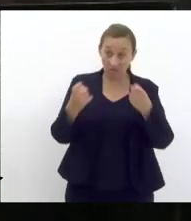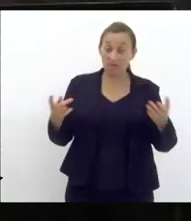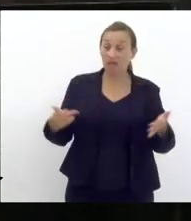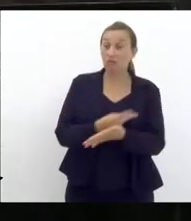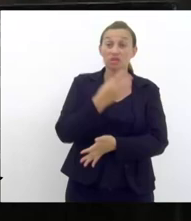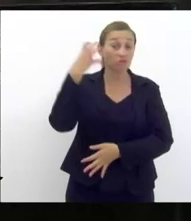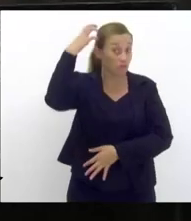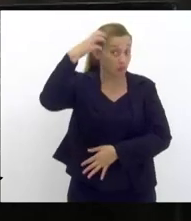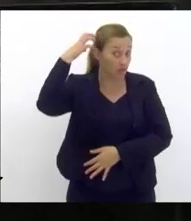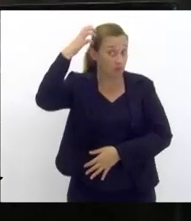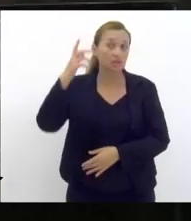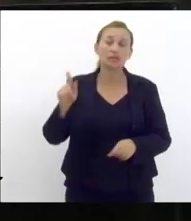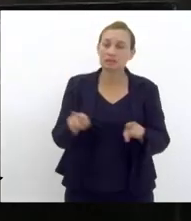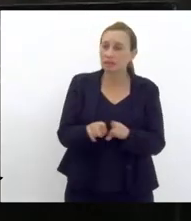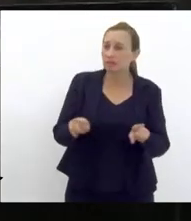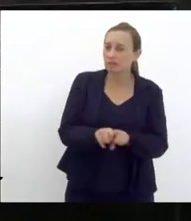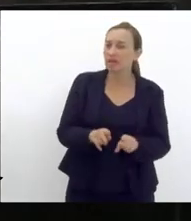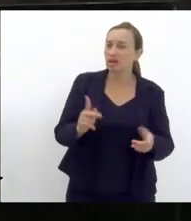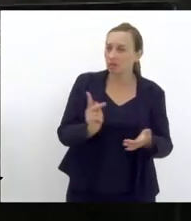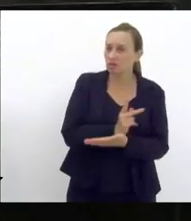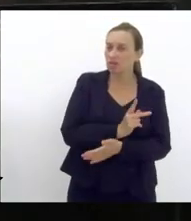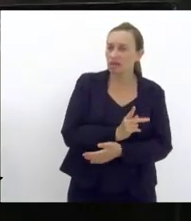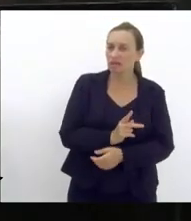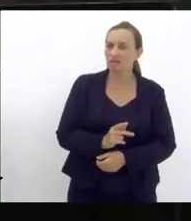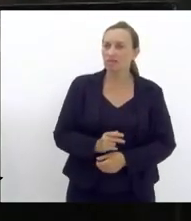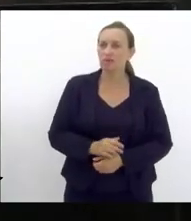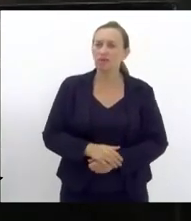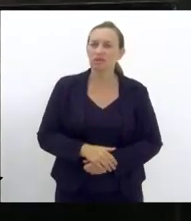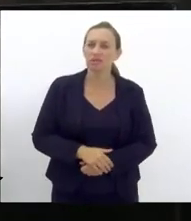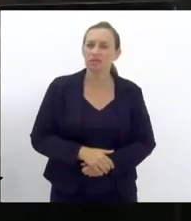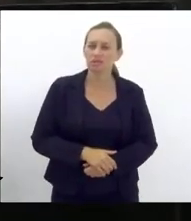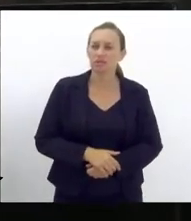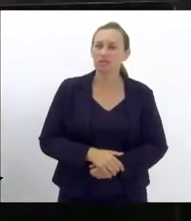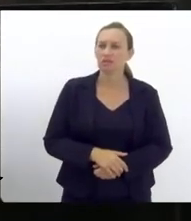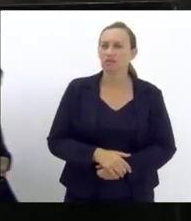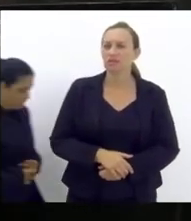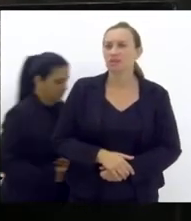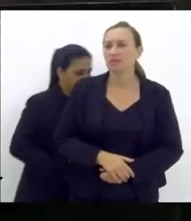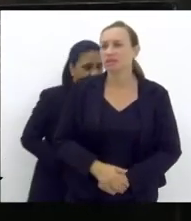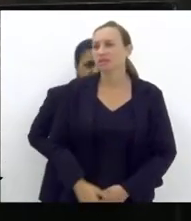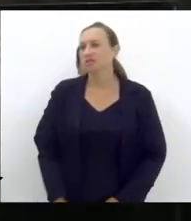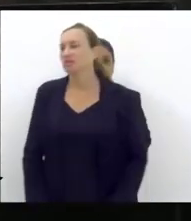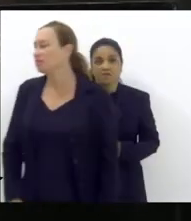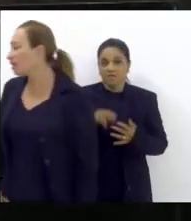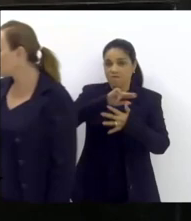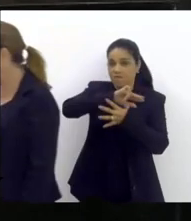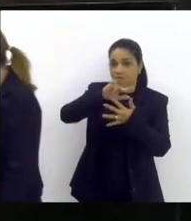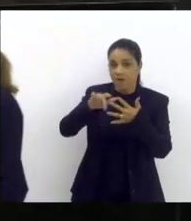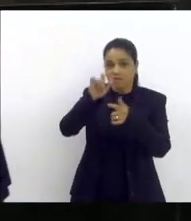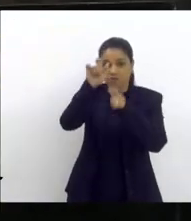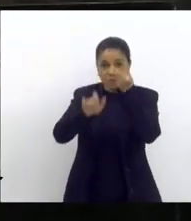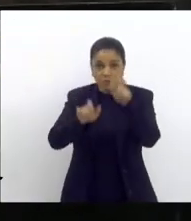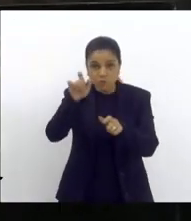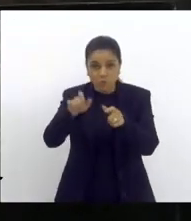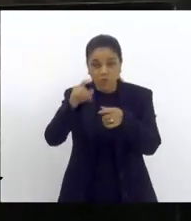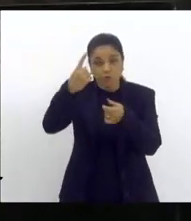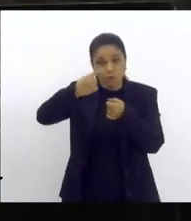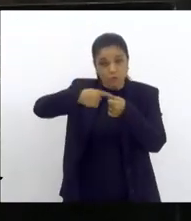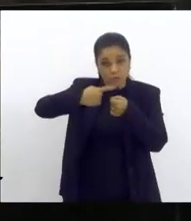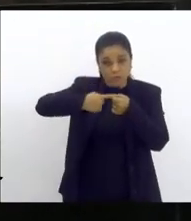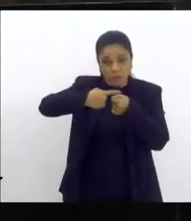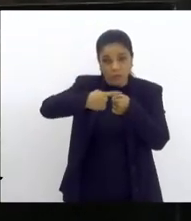mas que acontece também no campo com Sindicalista que acontece com vários opositores no interior do Estado